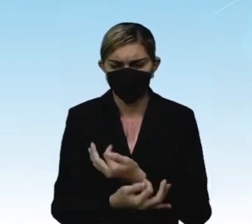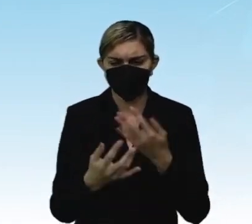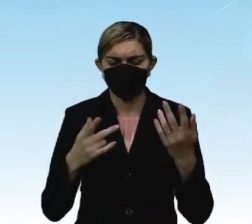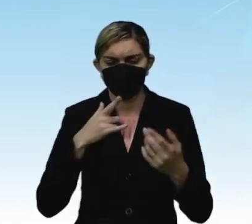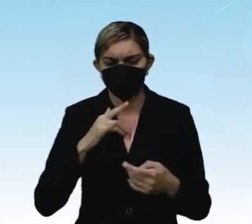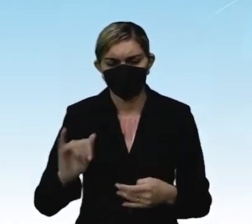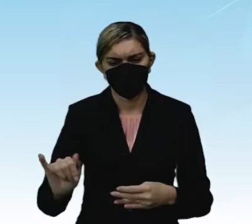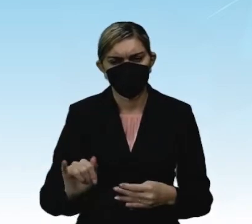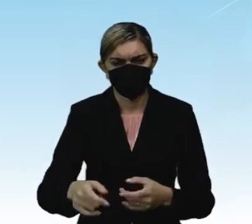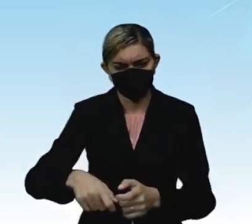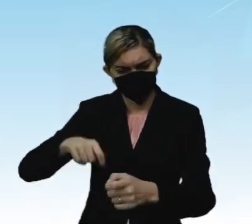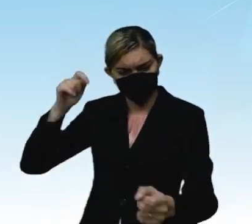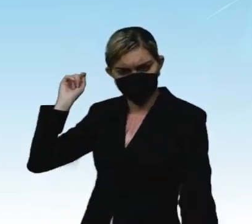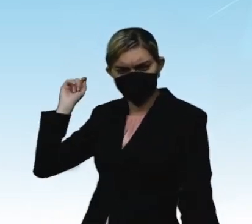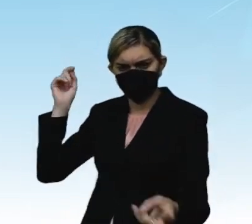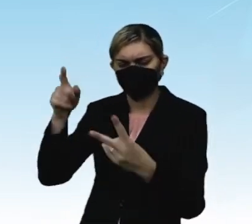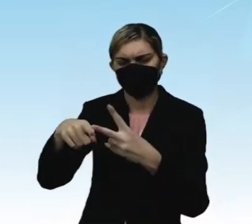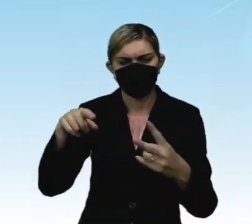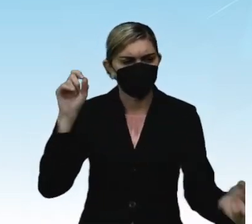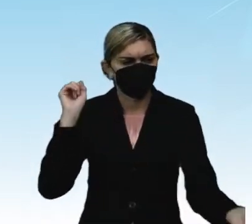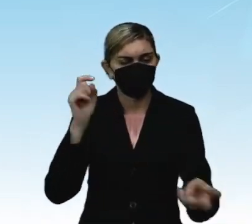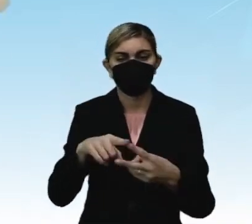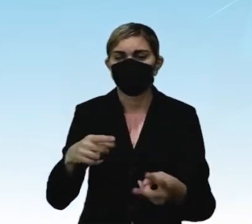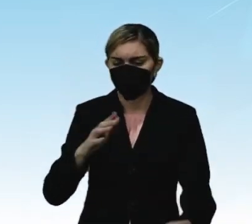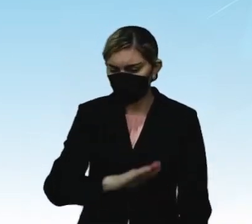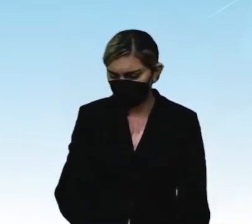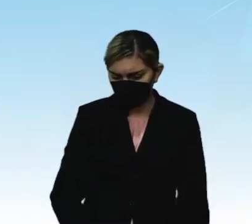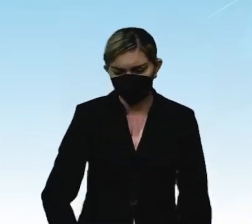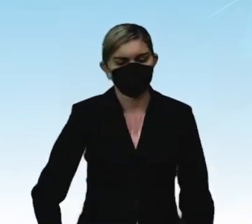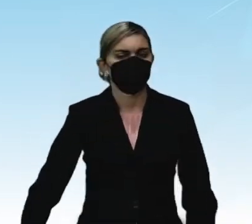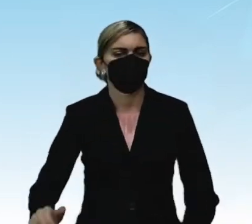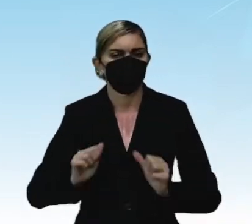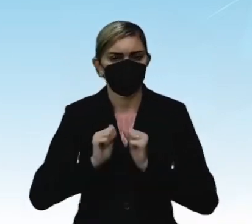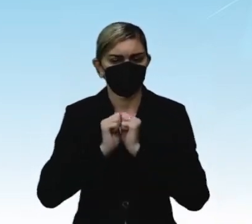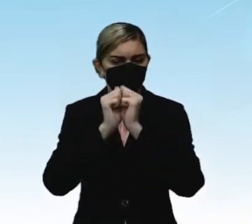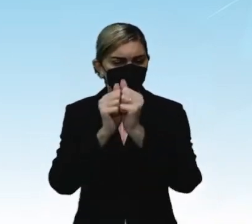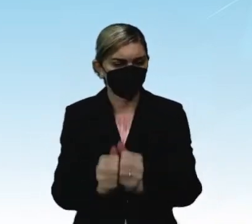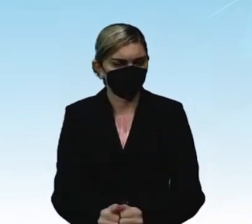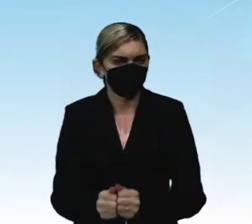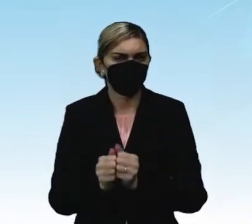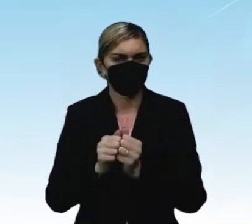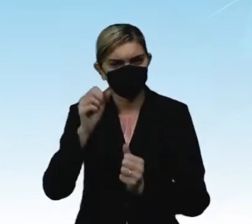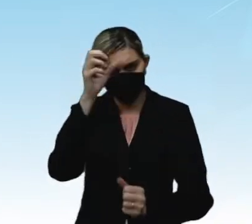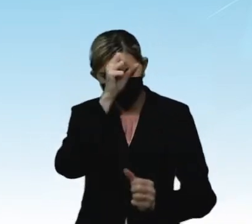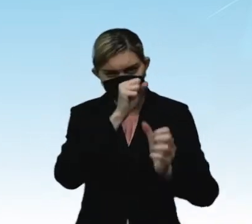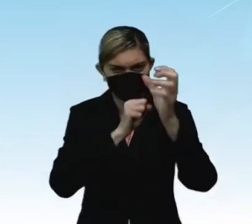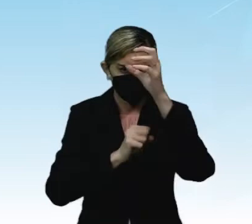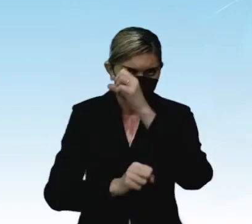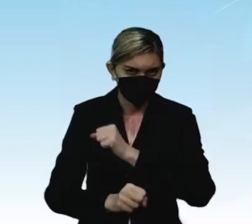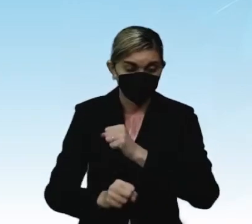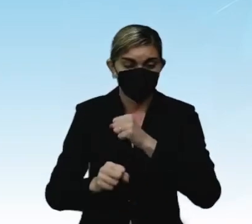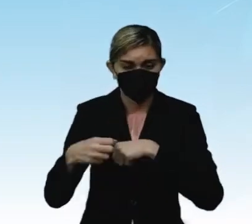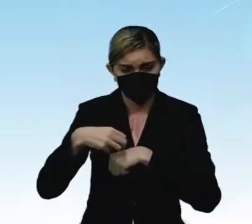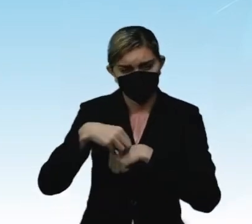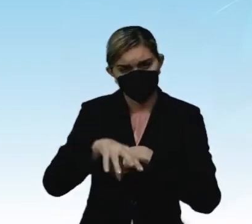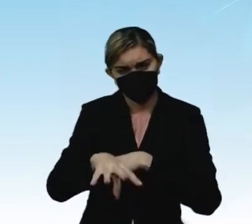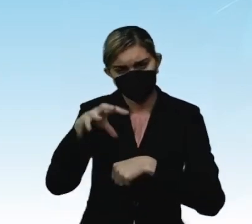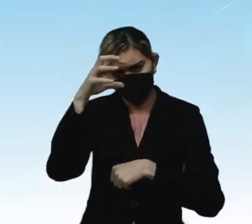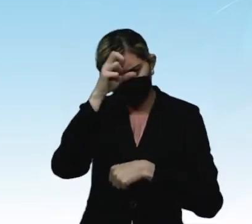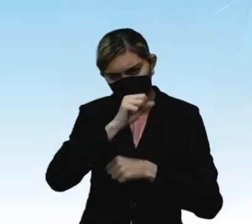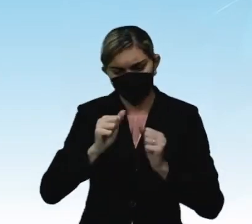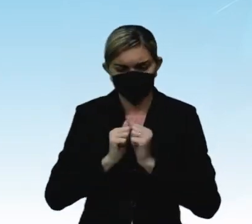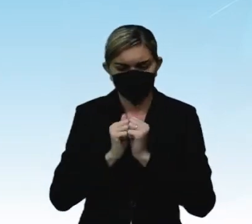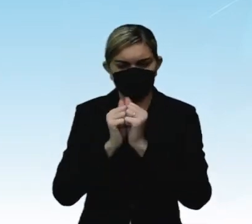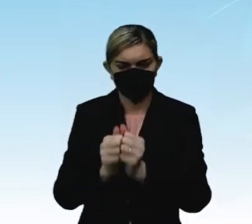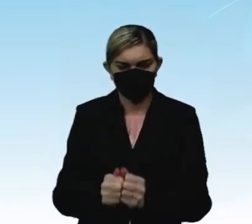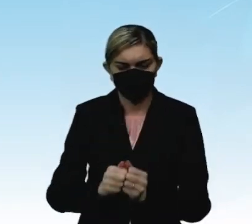vai caçar, costuma levar um índiozinho, curumizinho, junto com o que está a aprender. Porque que ele vai aprender junto com